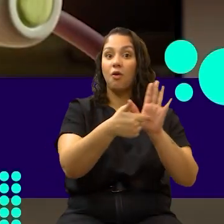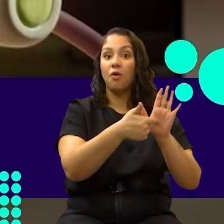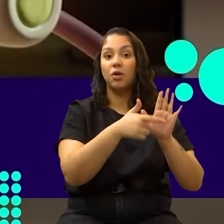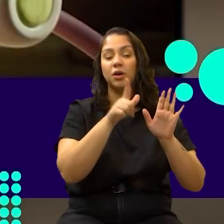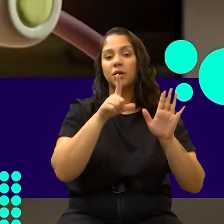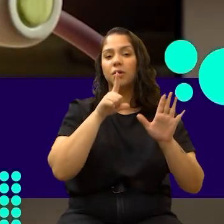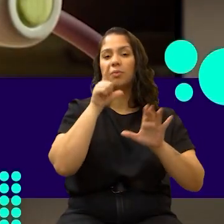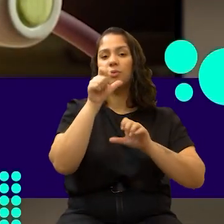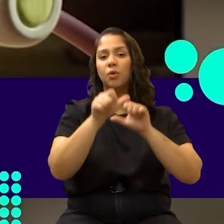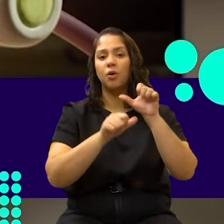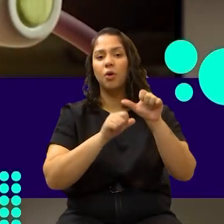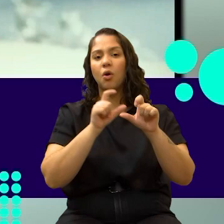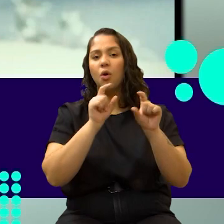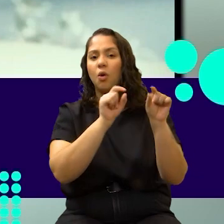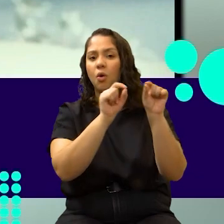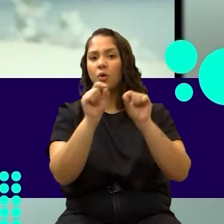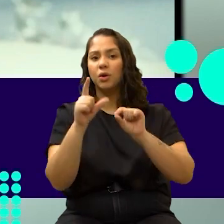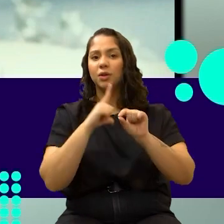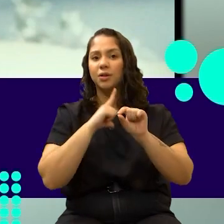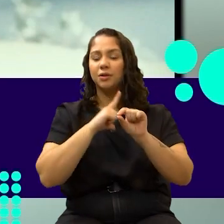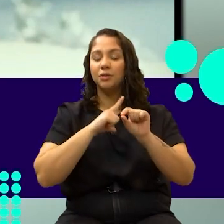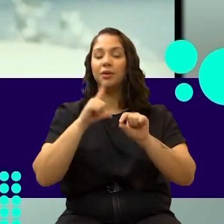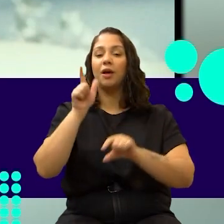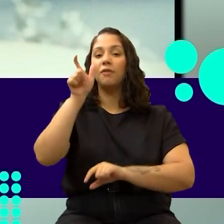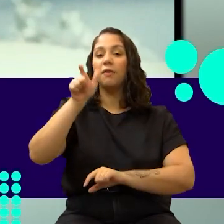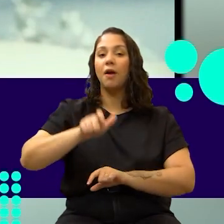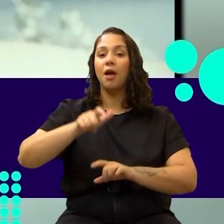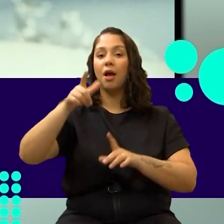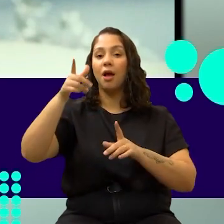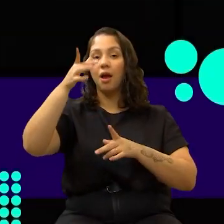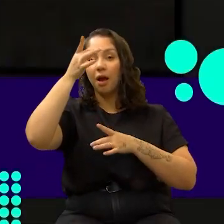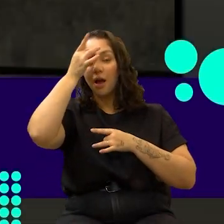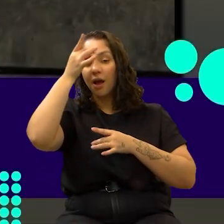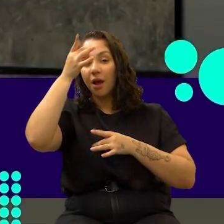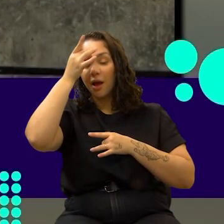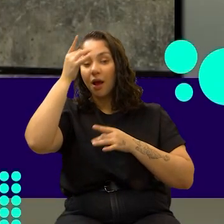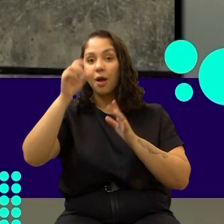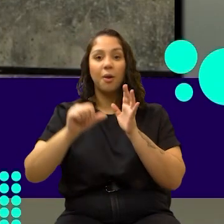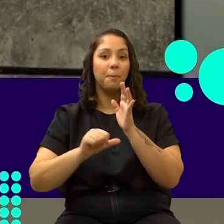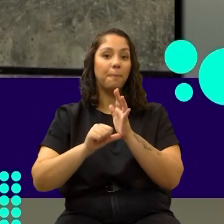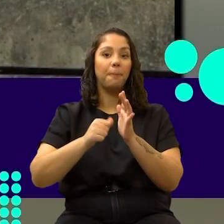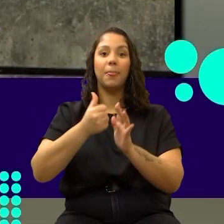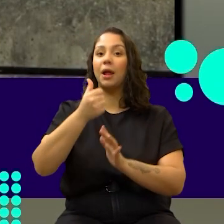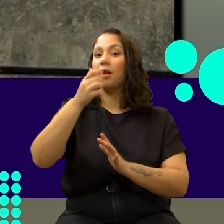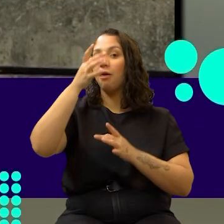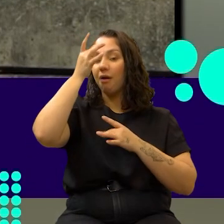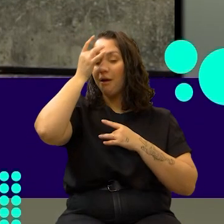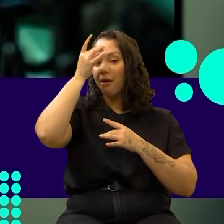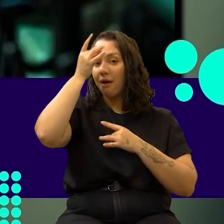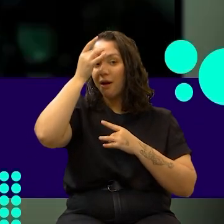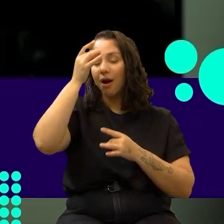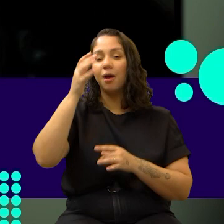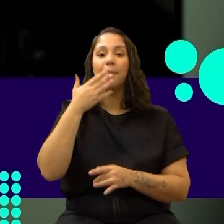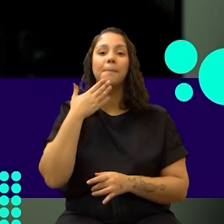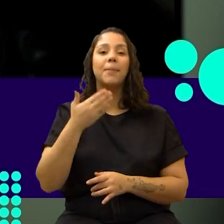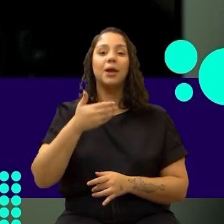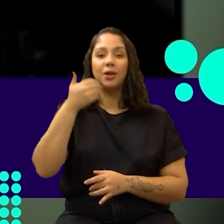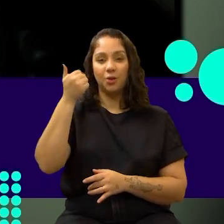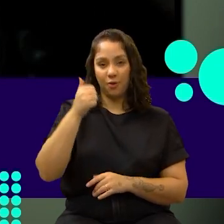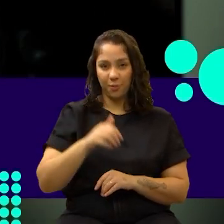cineasta indicado ao Oscar, Hirokazu Koreeda, é estrelado pelo vencedor do prêmio de melhor ator em